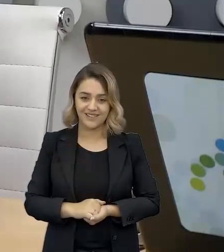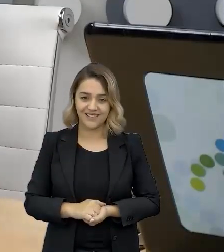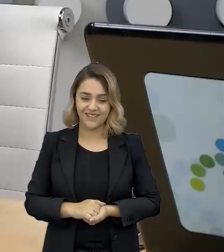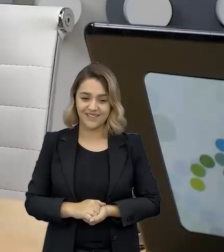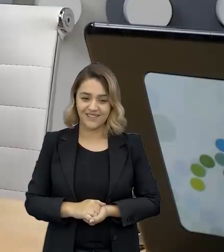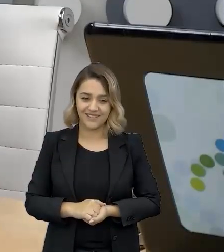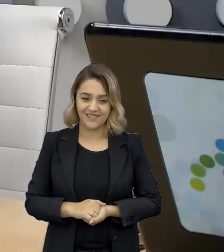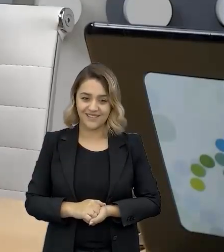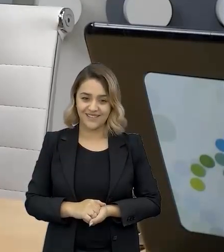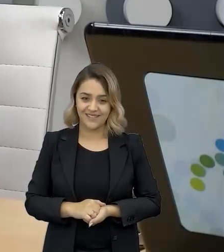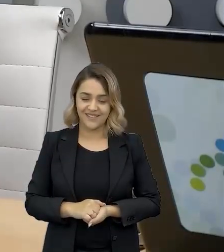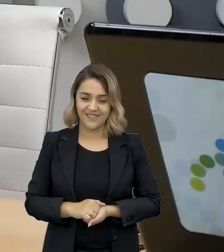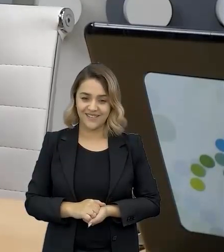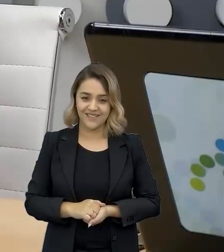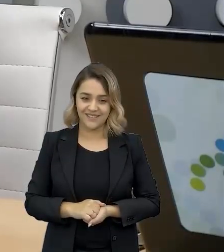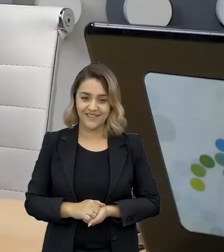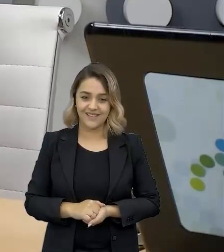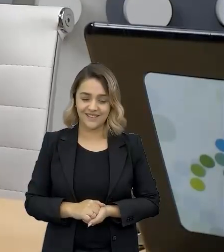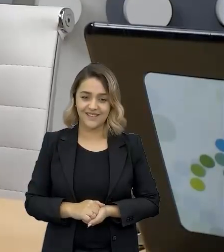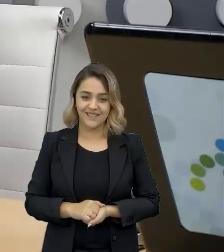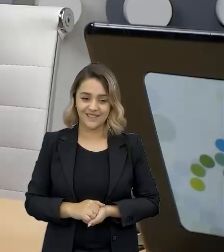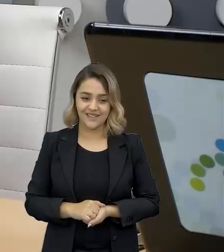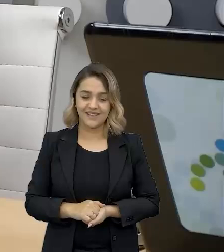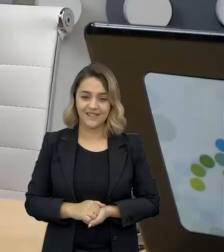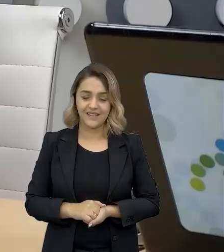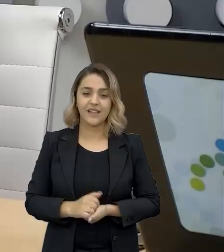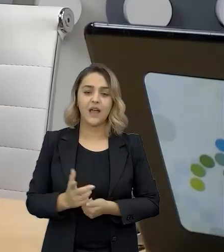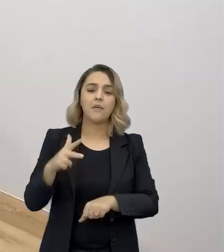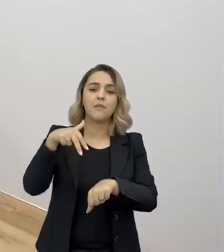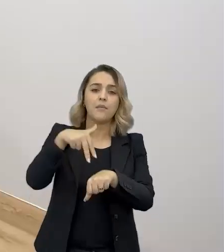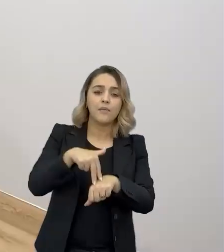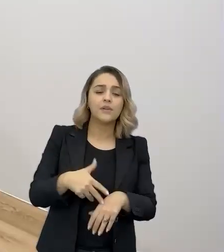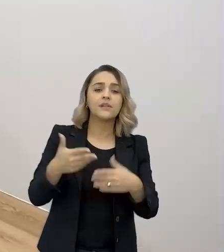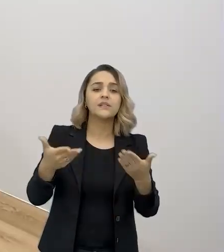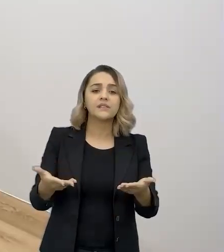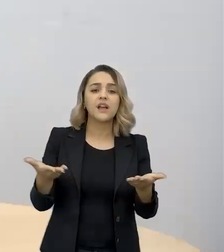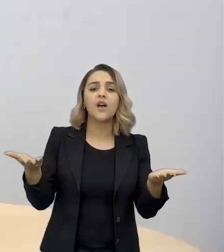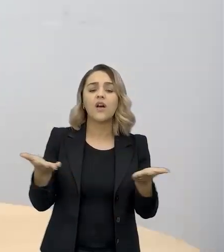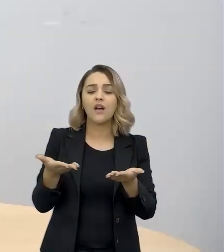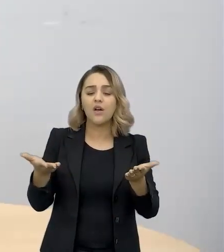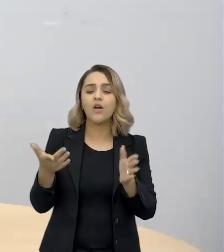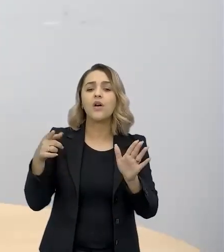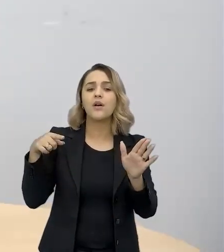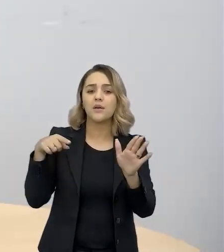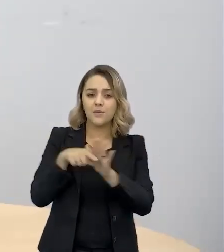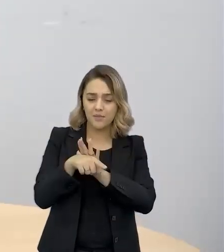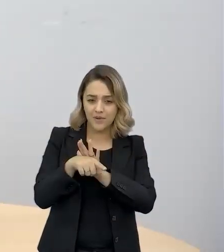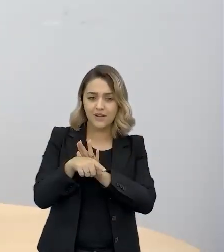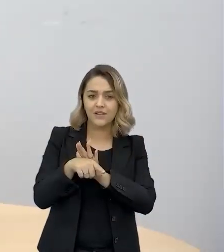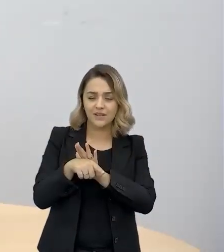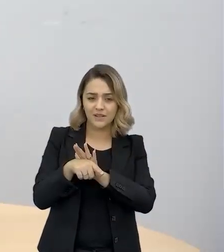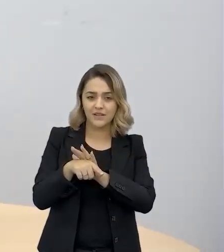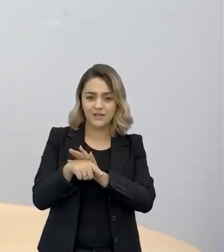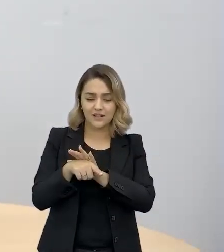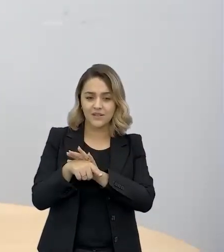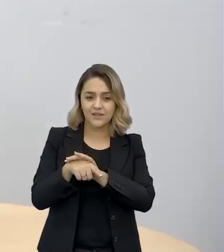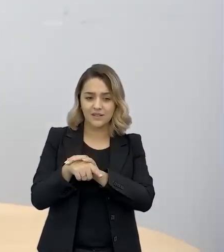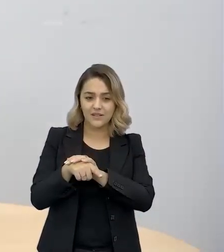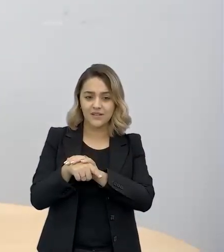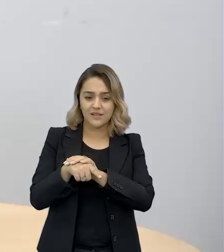diferenciada, criativa e que use ele como protagonista. Então, vamos fazer a pergunta antes do spoiler?